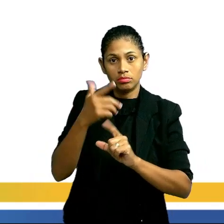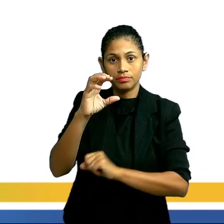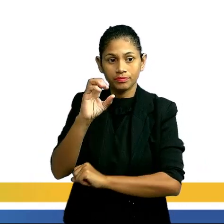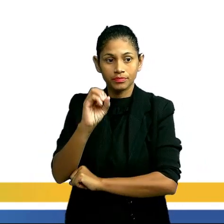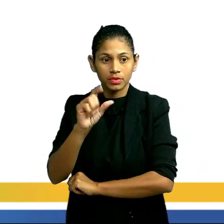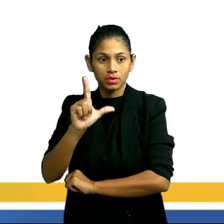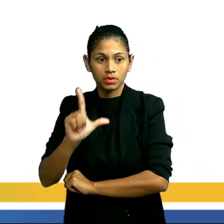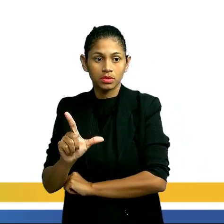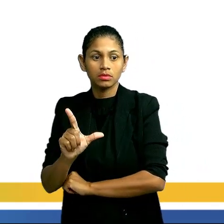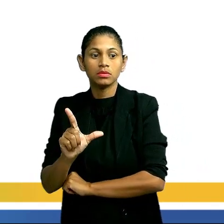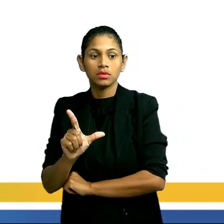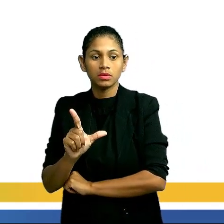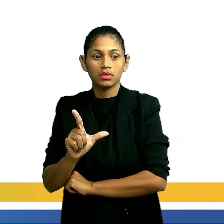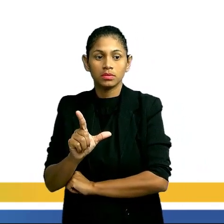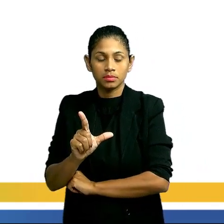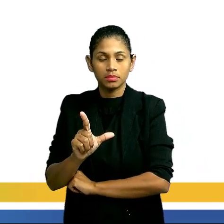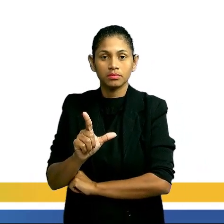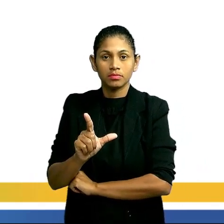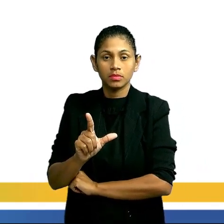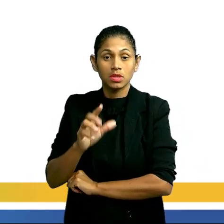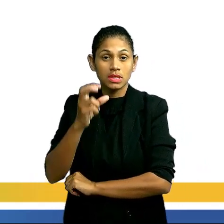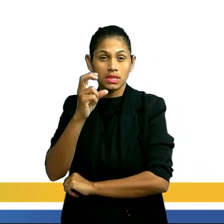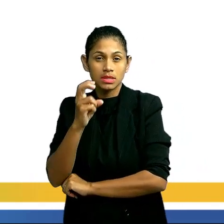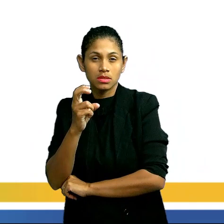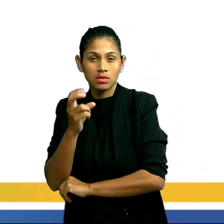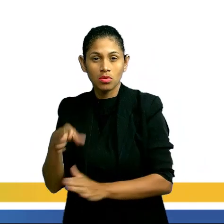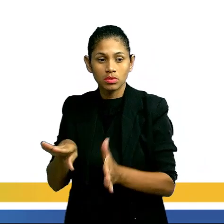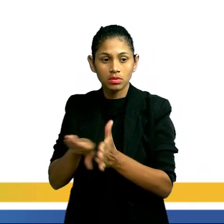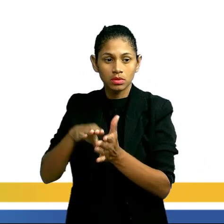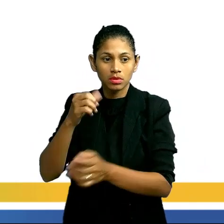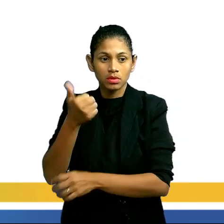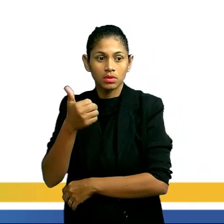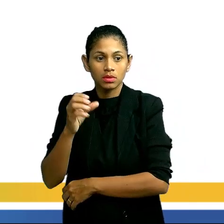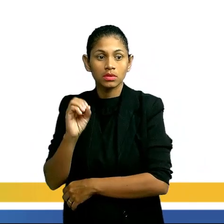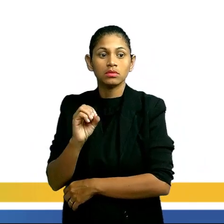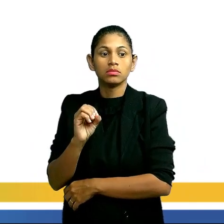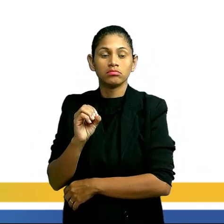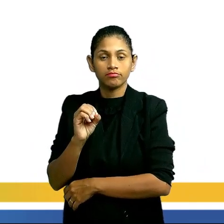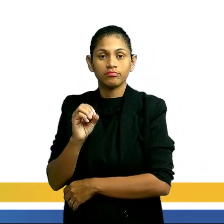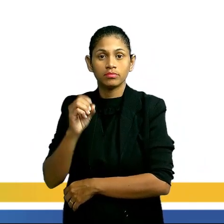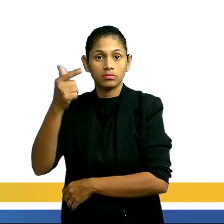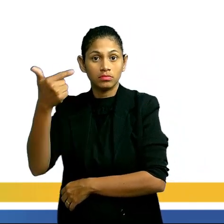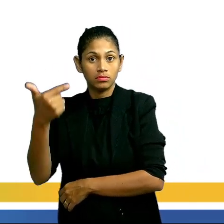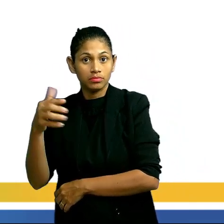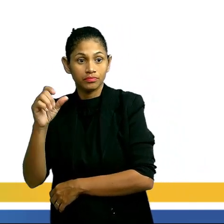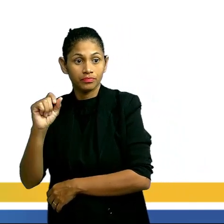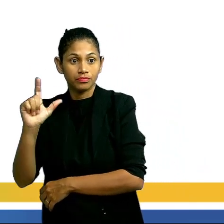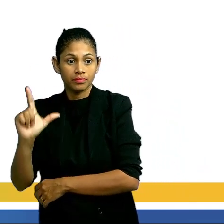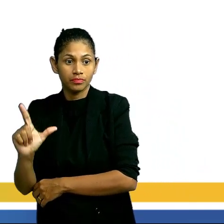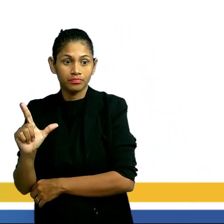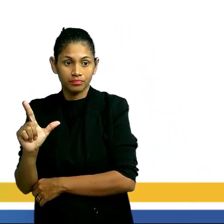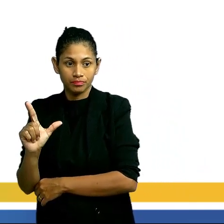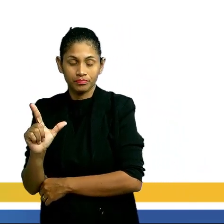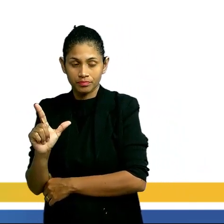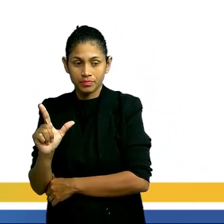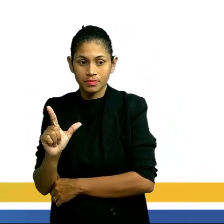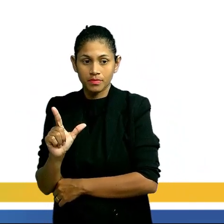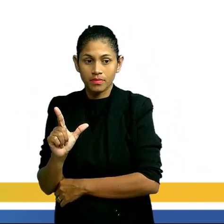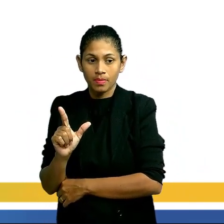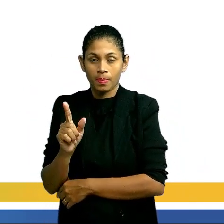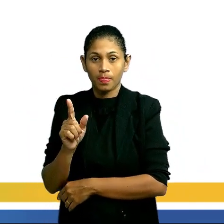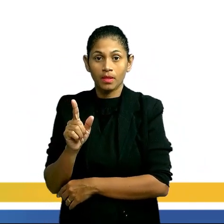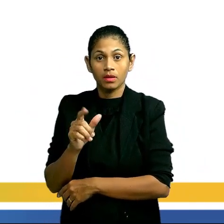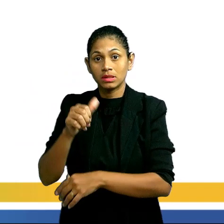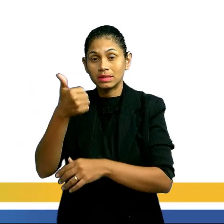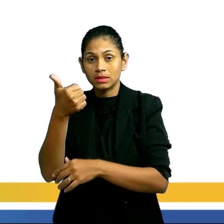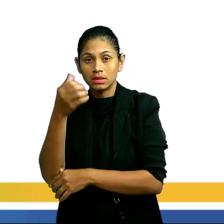De 5 a 10, também nós temos 20 litros por minuto. E aqui tem uma queda, ó. De